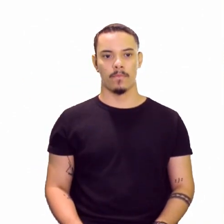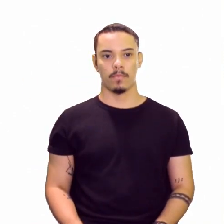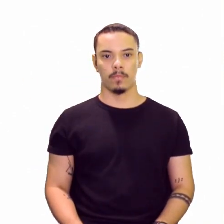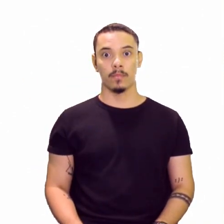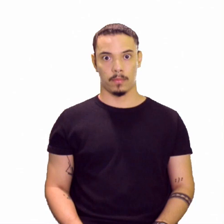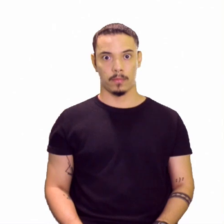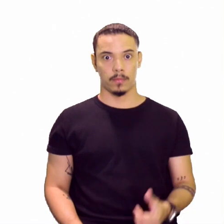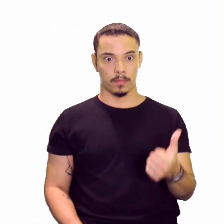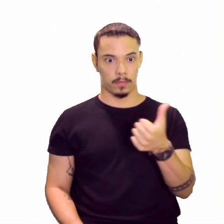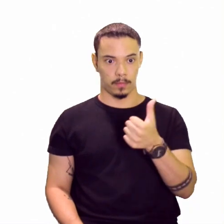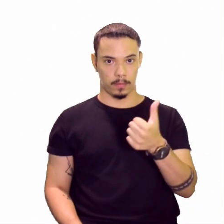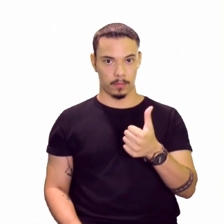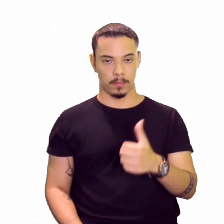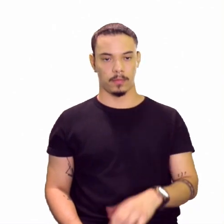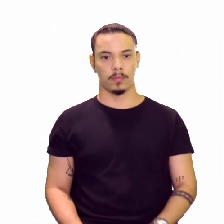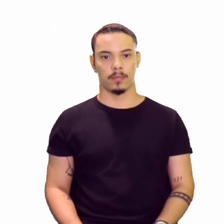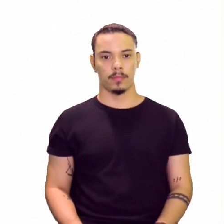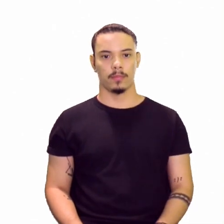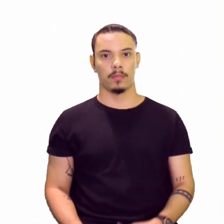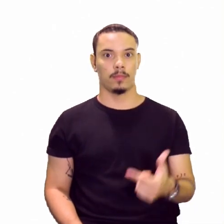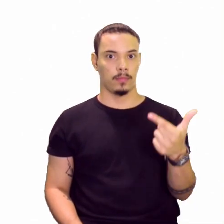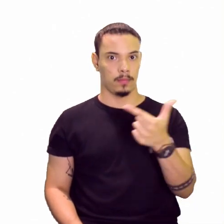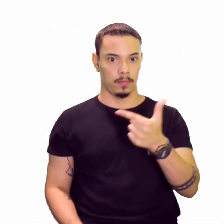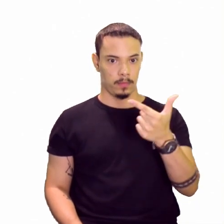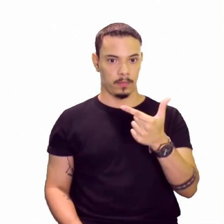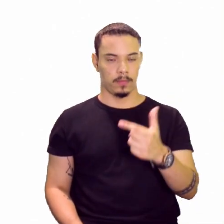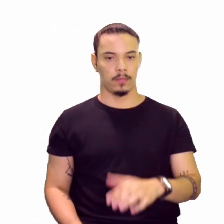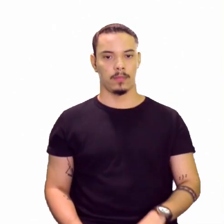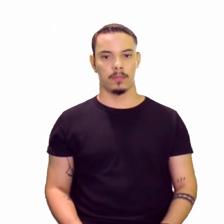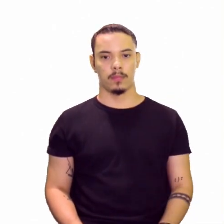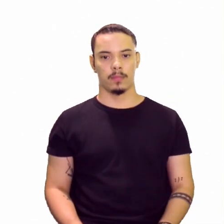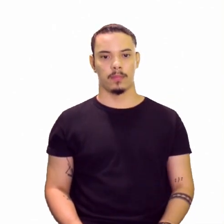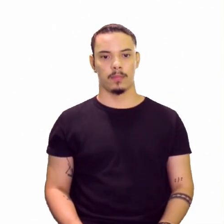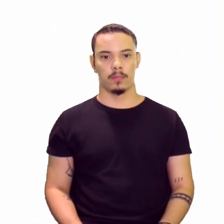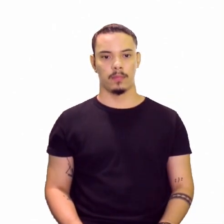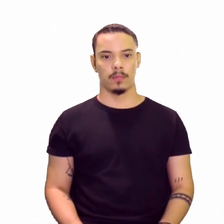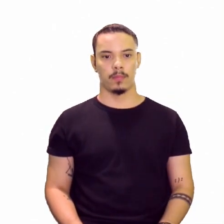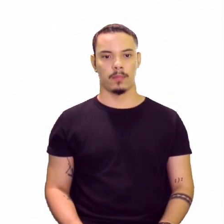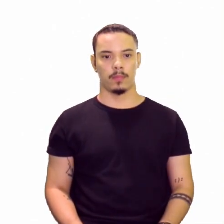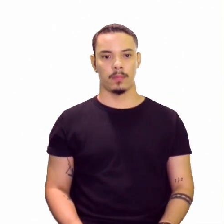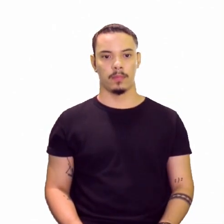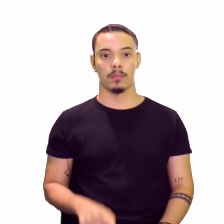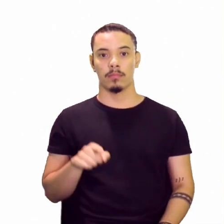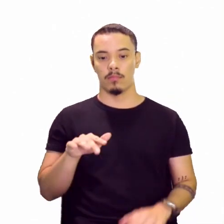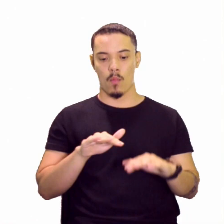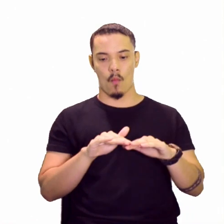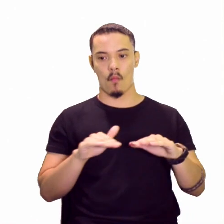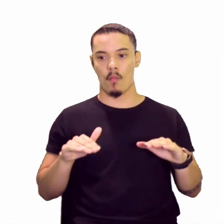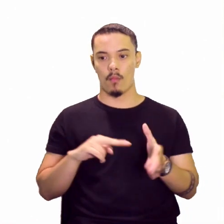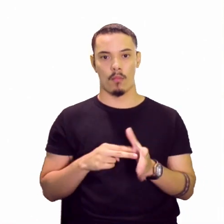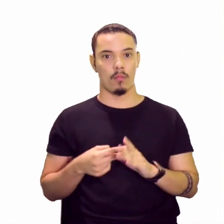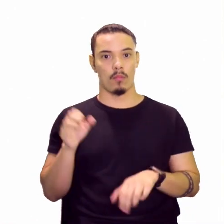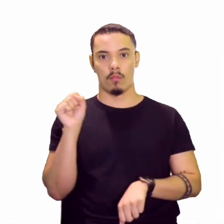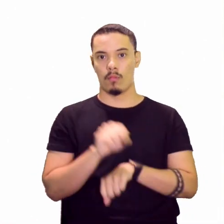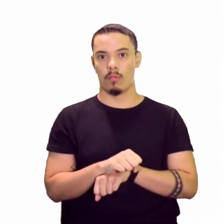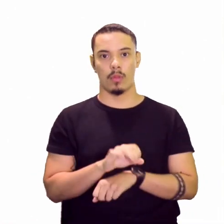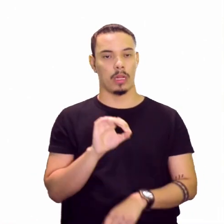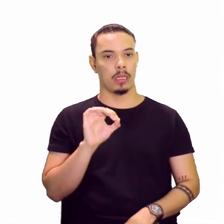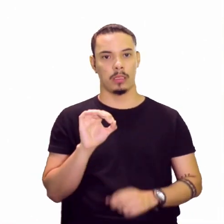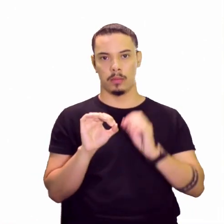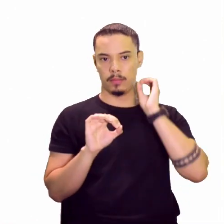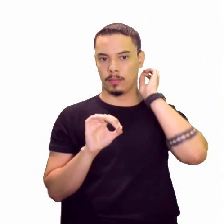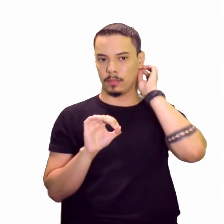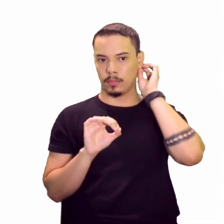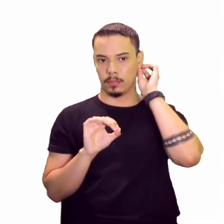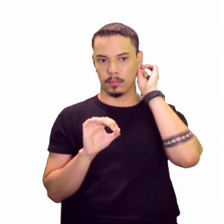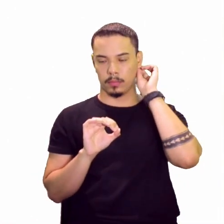A primeira área. Depois uma segunda área. E esse trecho aqui, velocidade 0, está parado, né? Nessas partes que